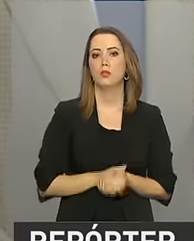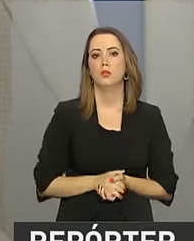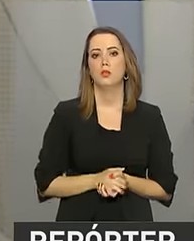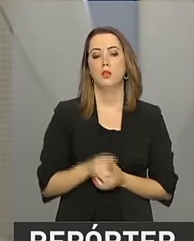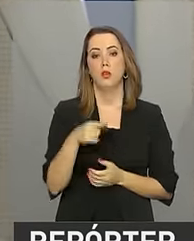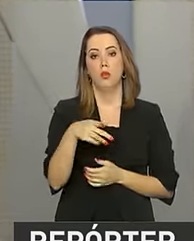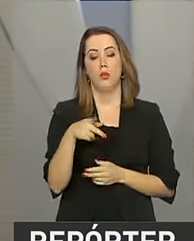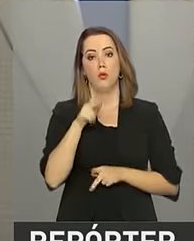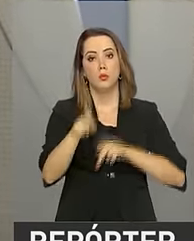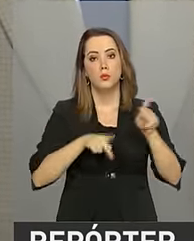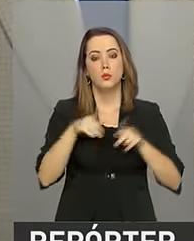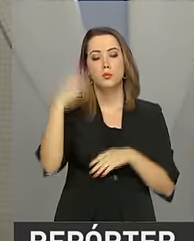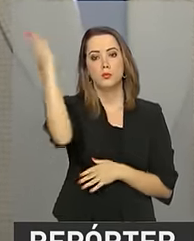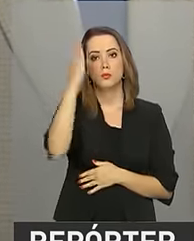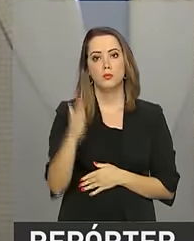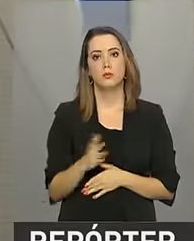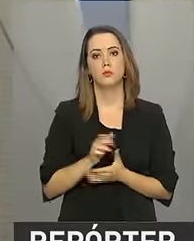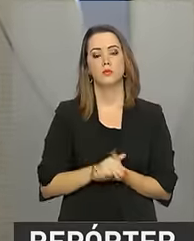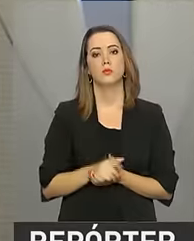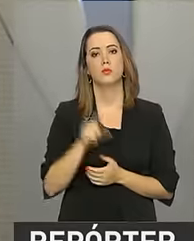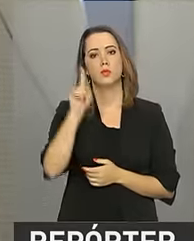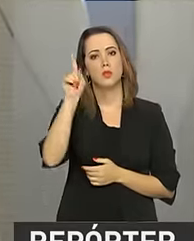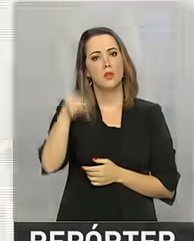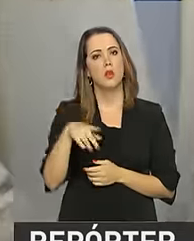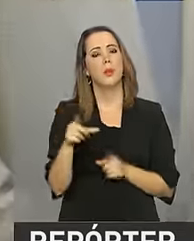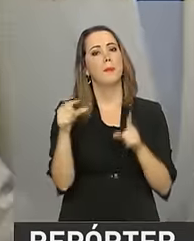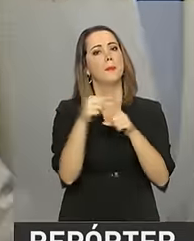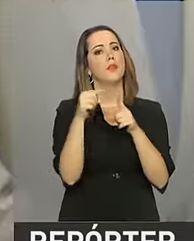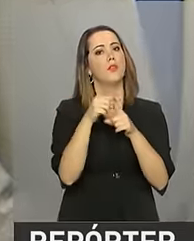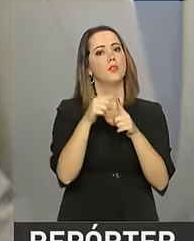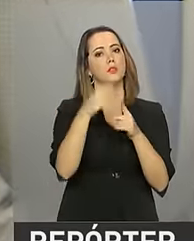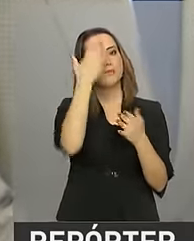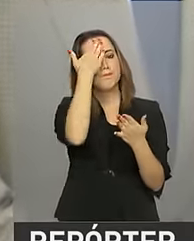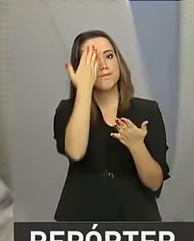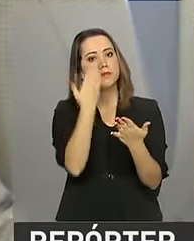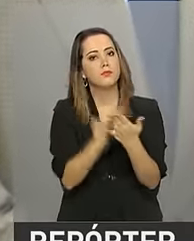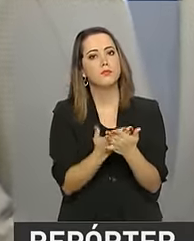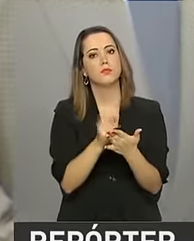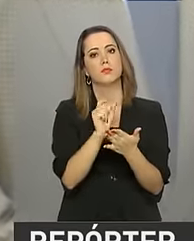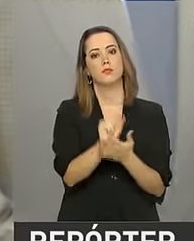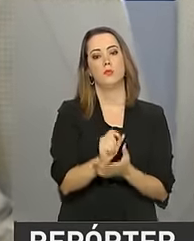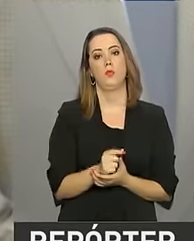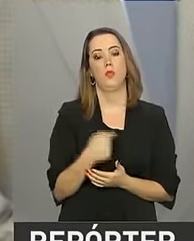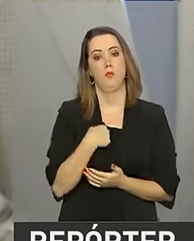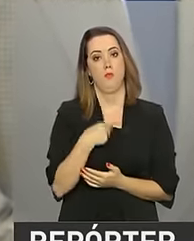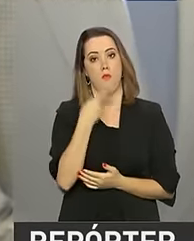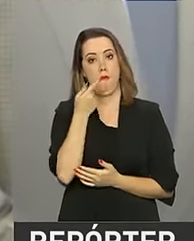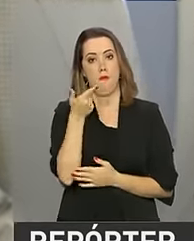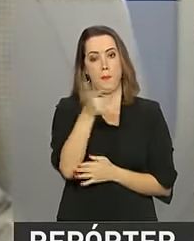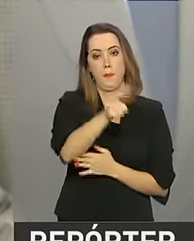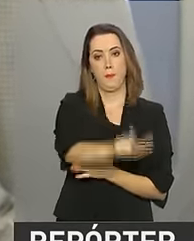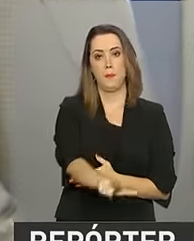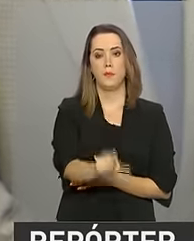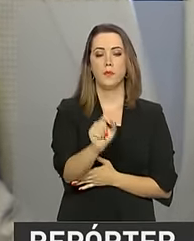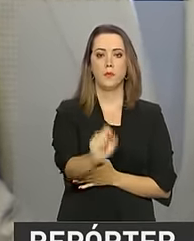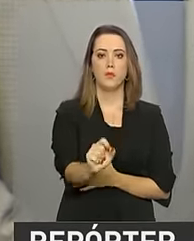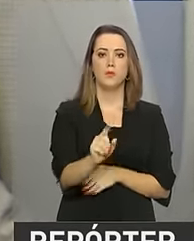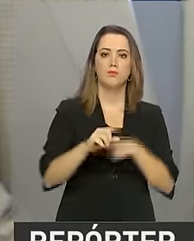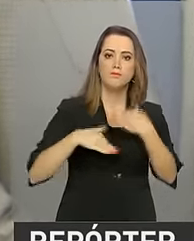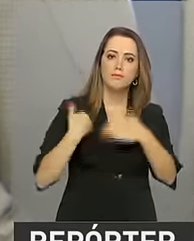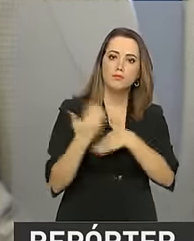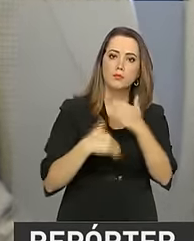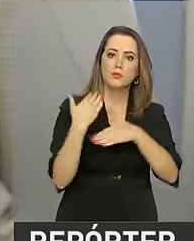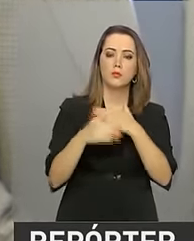ao povo brasileiro é a palavra confiança. Reitero, como tenho dito ao longo do tempo,